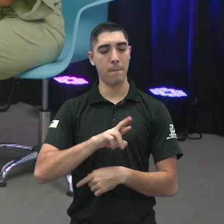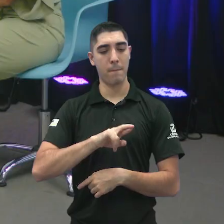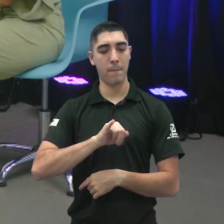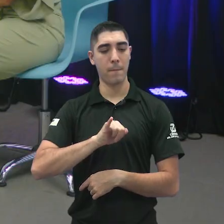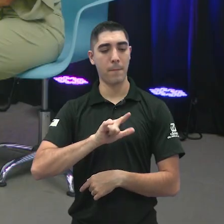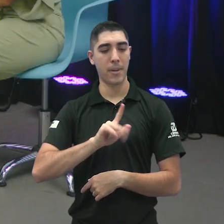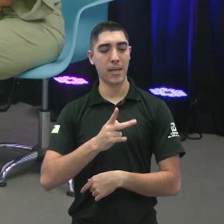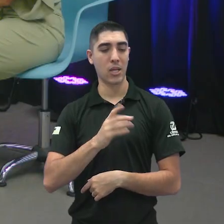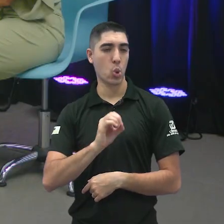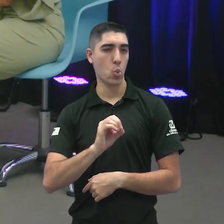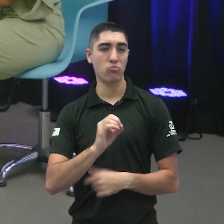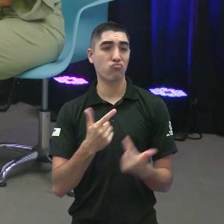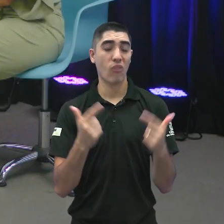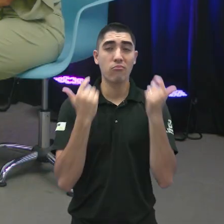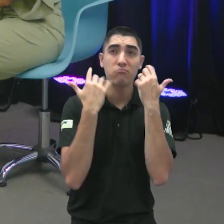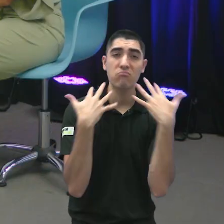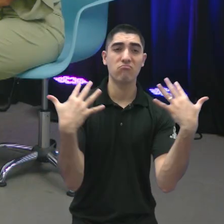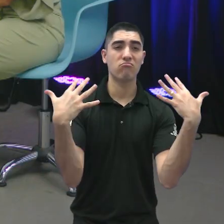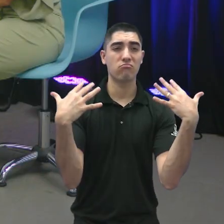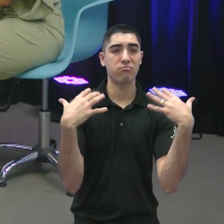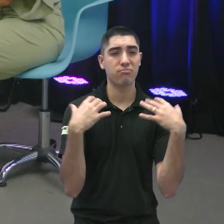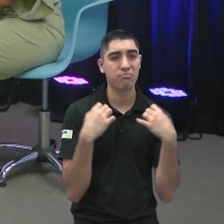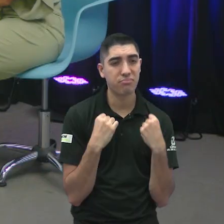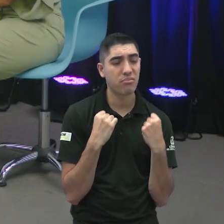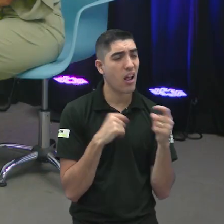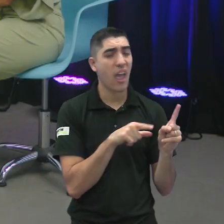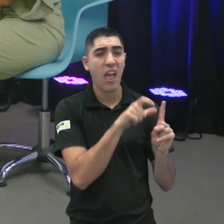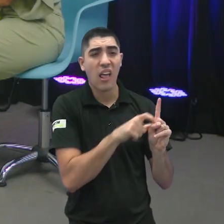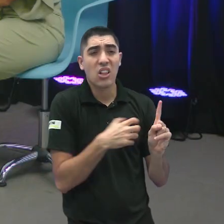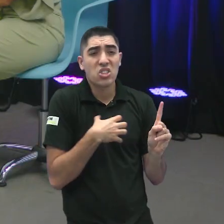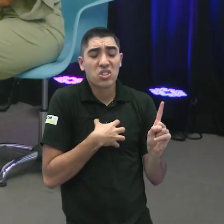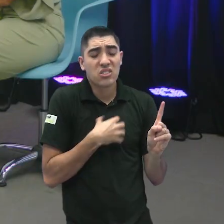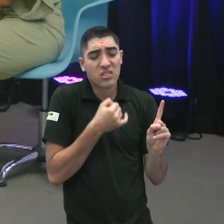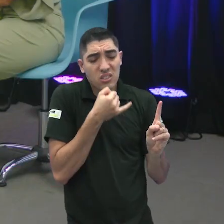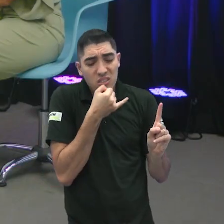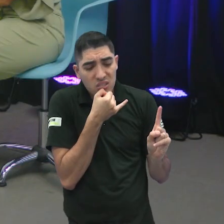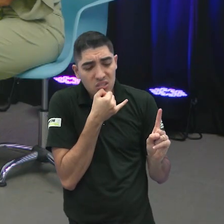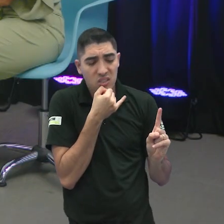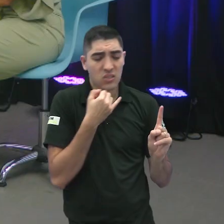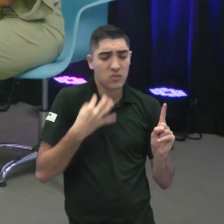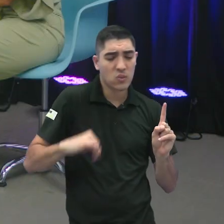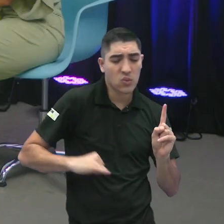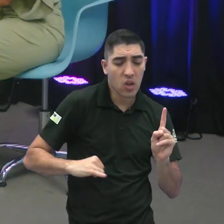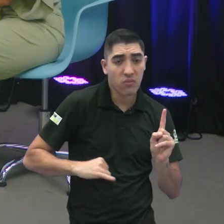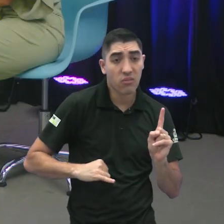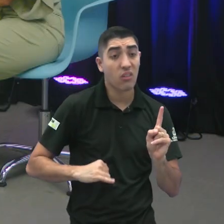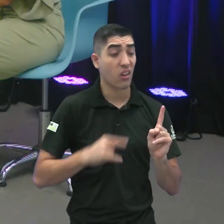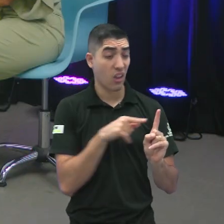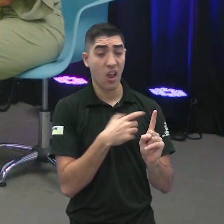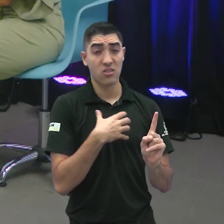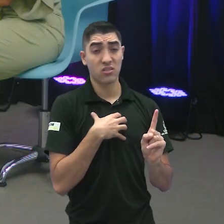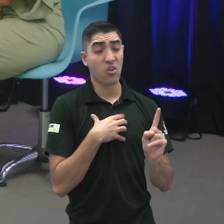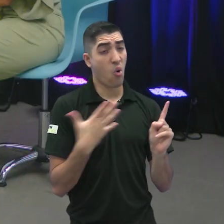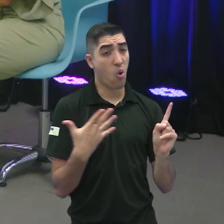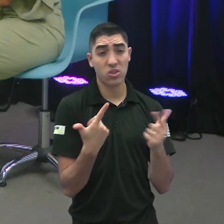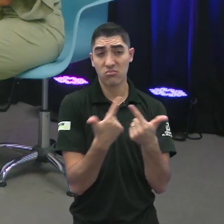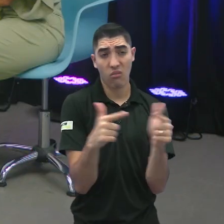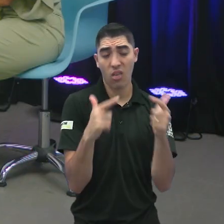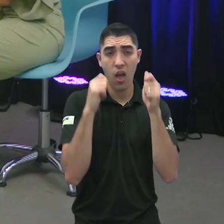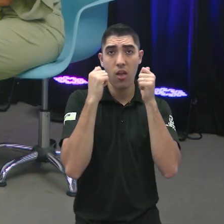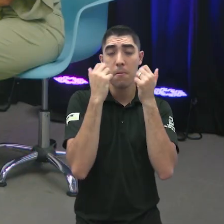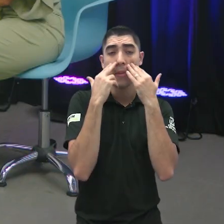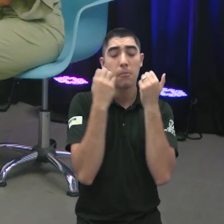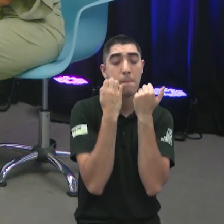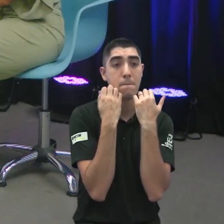ao desenrolar da consulta, era de muita tristeza e muita dor. Porque ela queria brilhar. E ela sente que hoje ela não brilha.